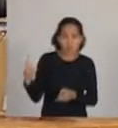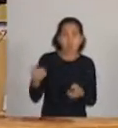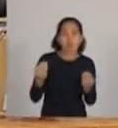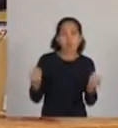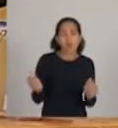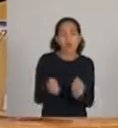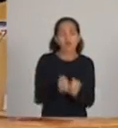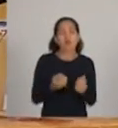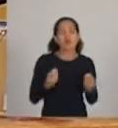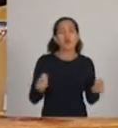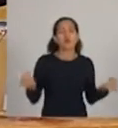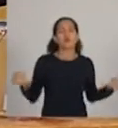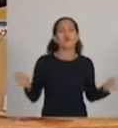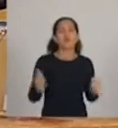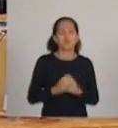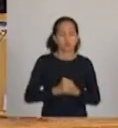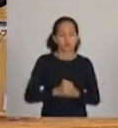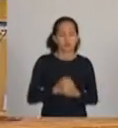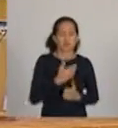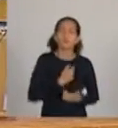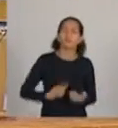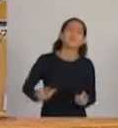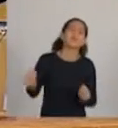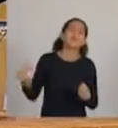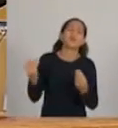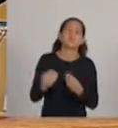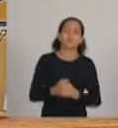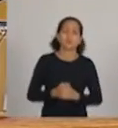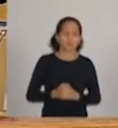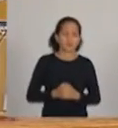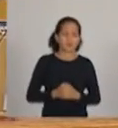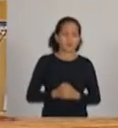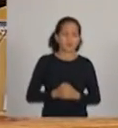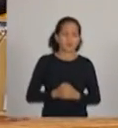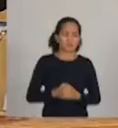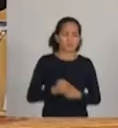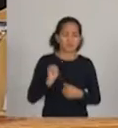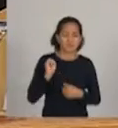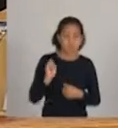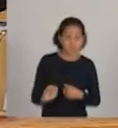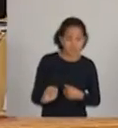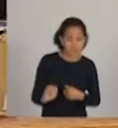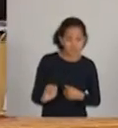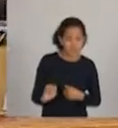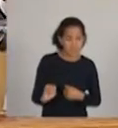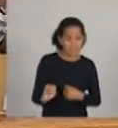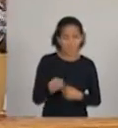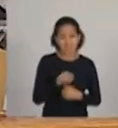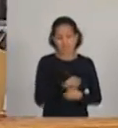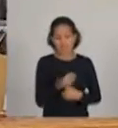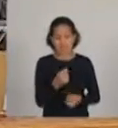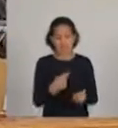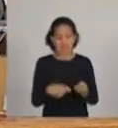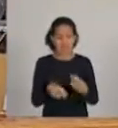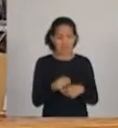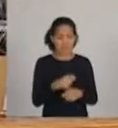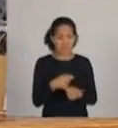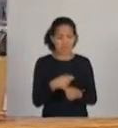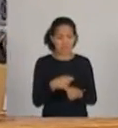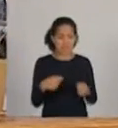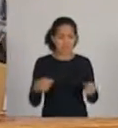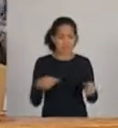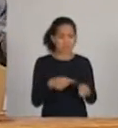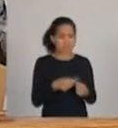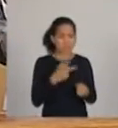temos que pagar o pato, governador. Se não deu certo na administração, a gente manda